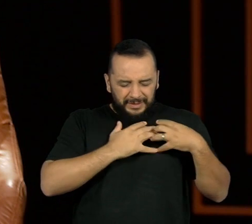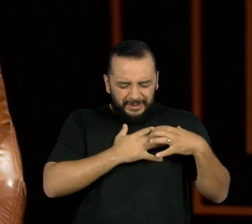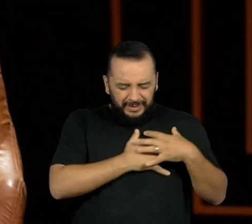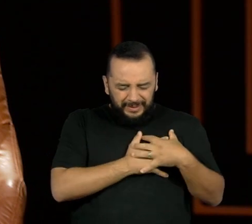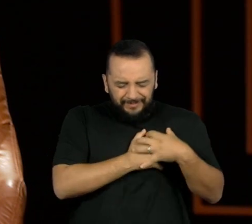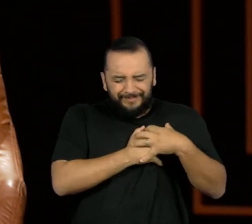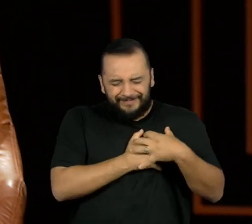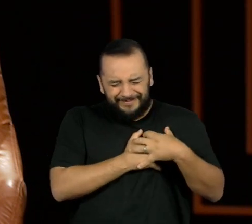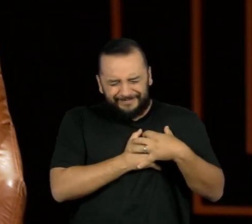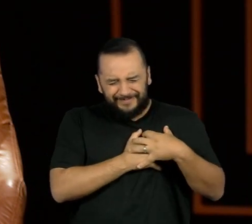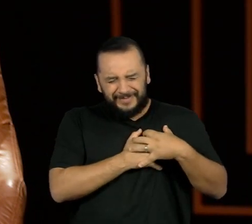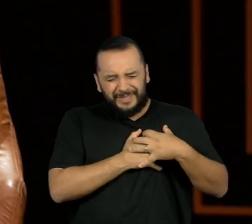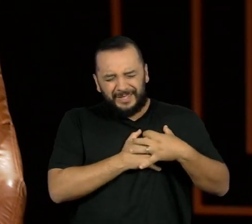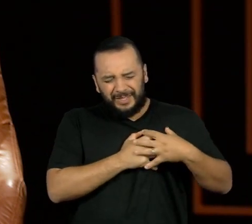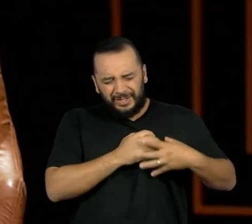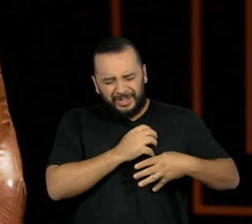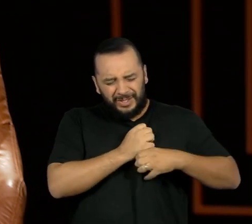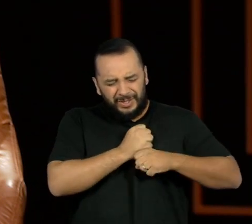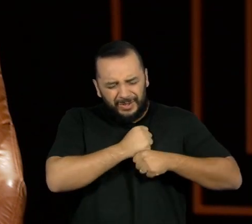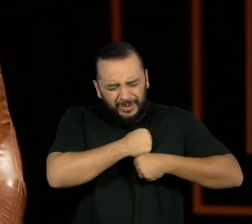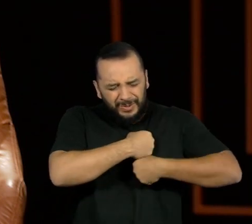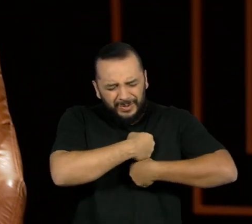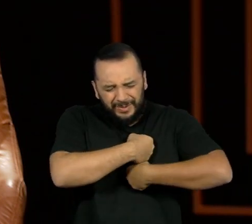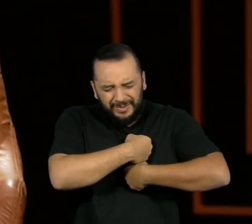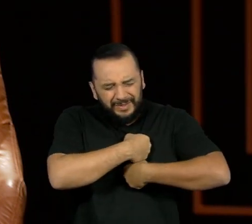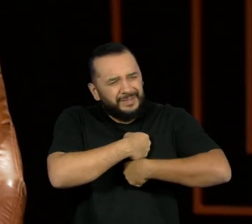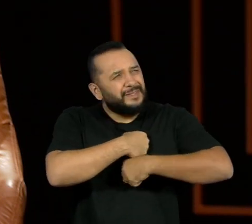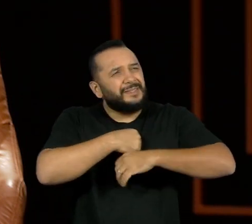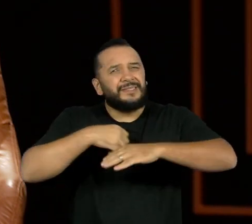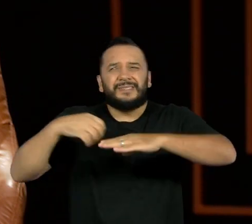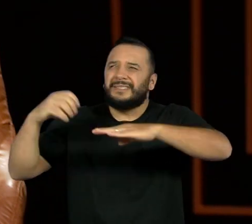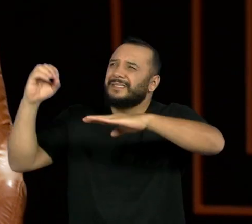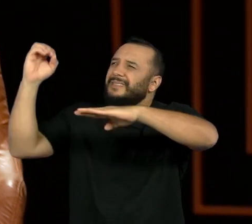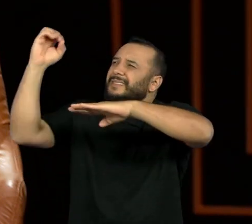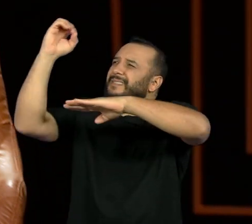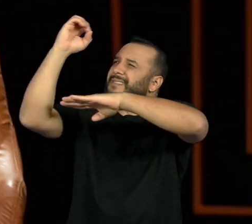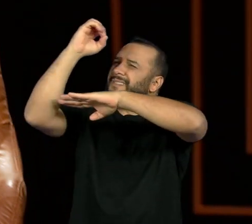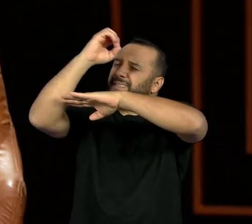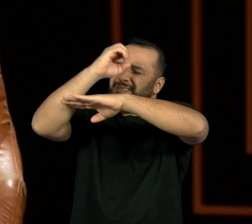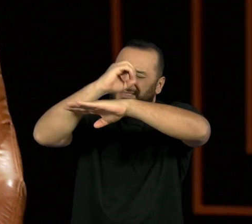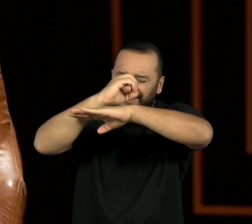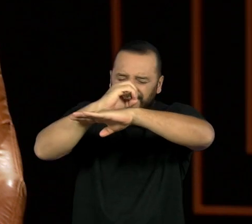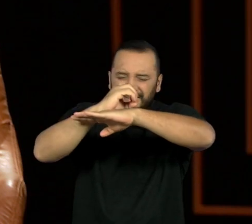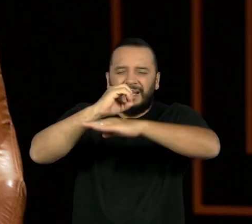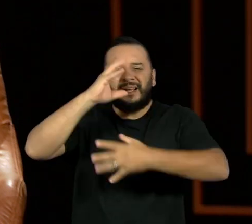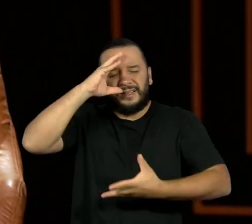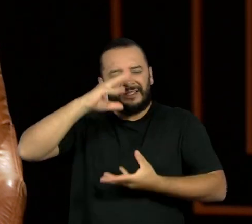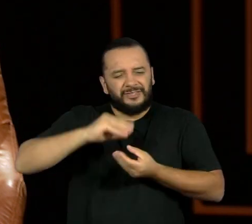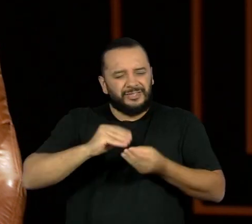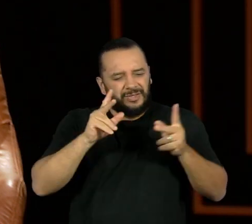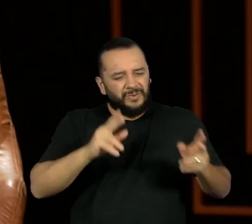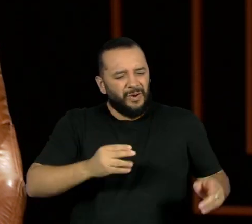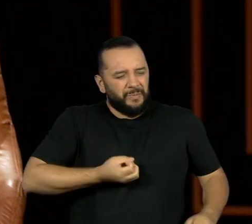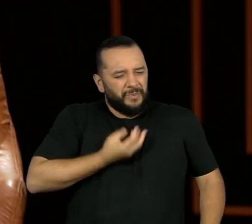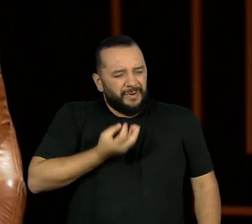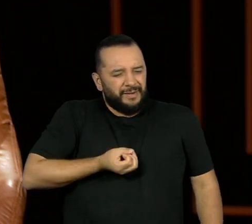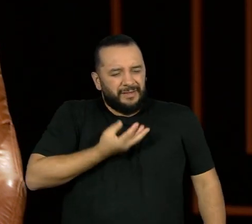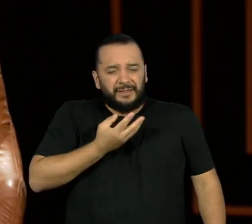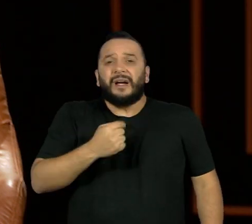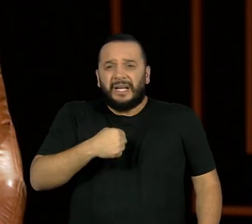secretas é quem em noites de luar pode entender o poeta. Eu que arrasto amarguras que nunca arrastou